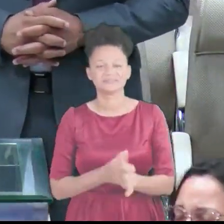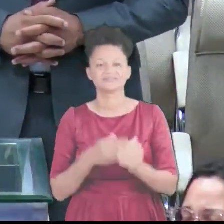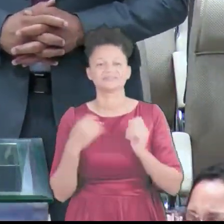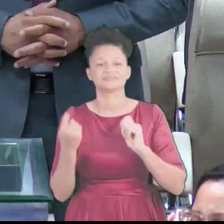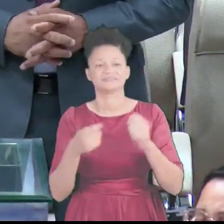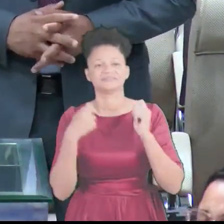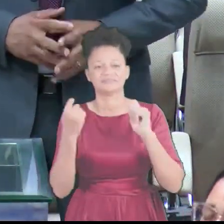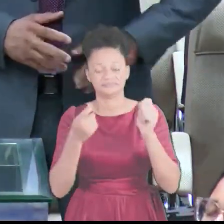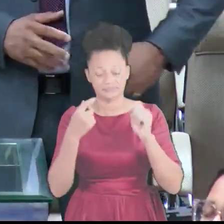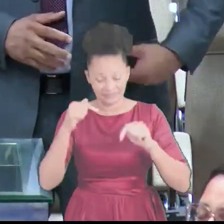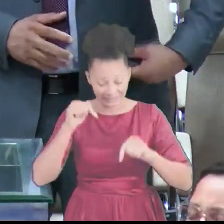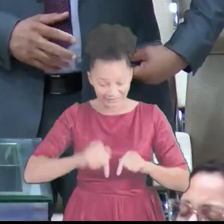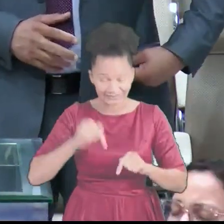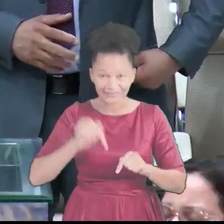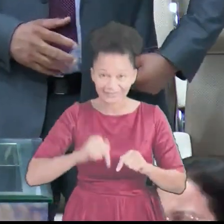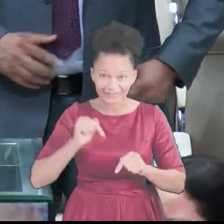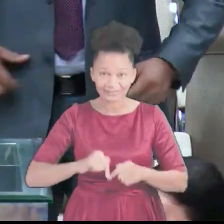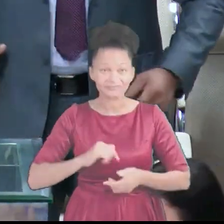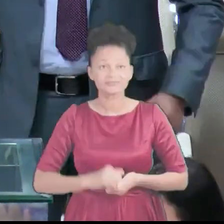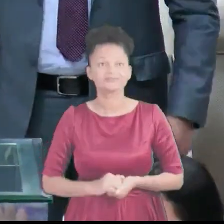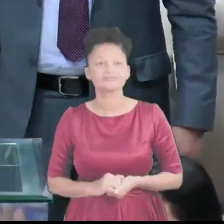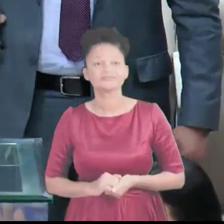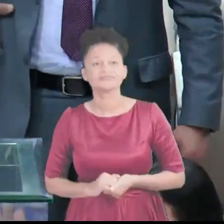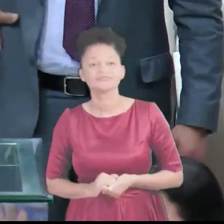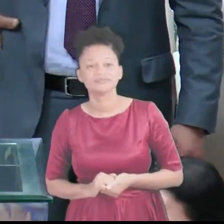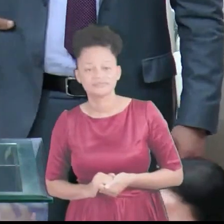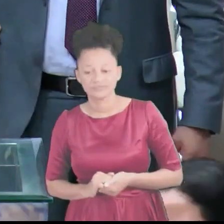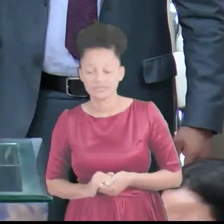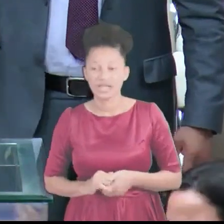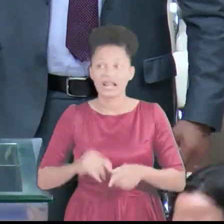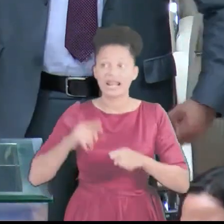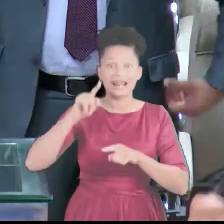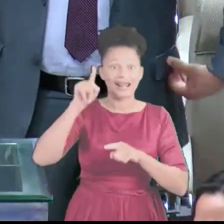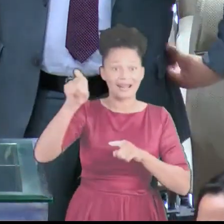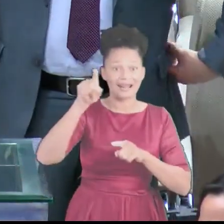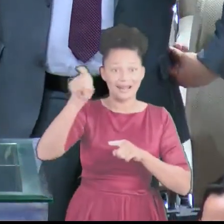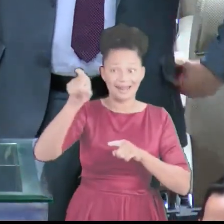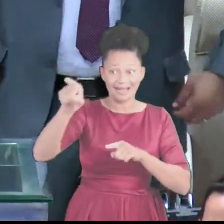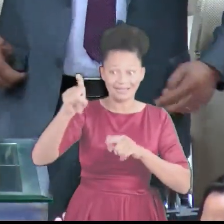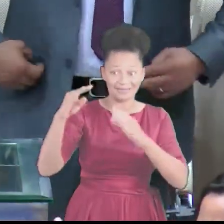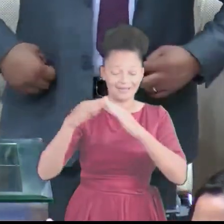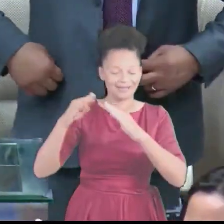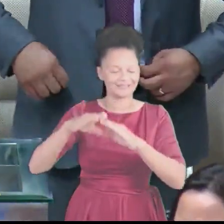Aleluia. E daqui o urso vai ouvir lá.